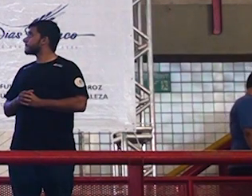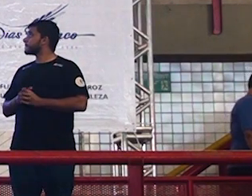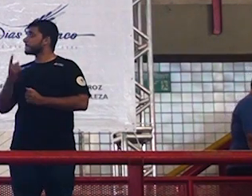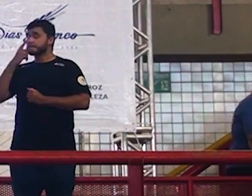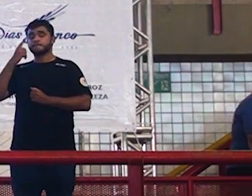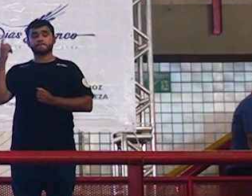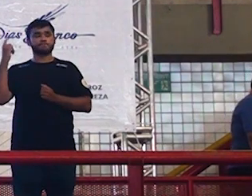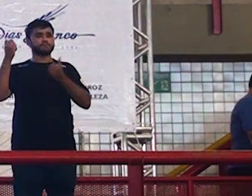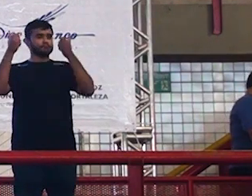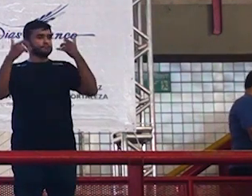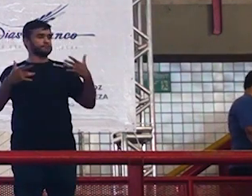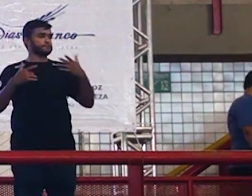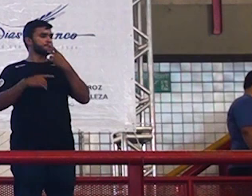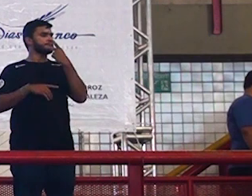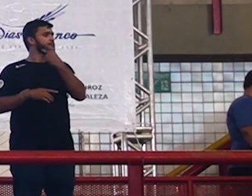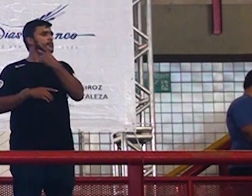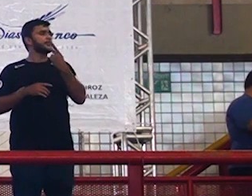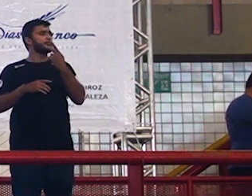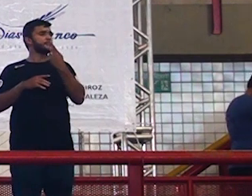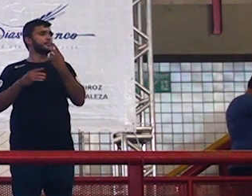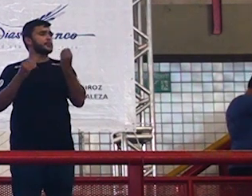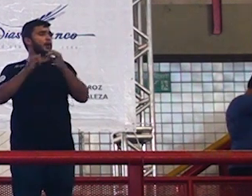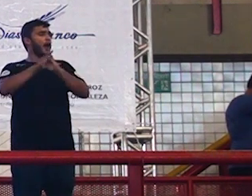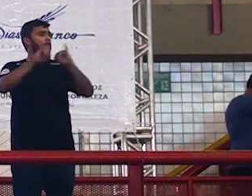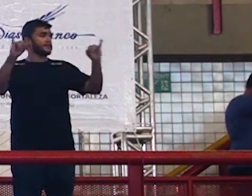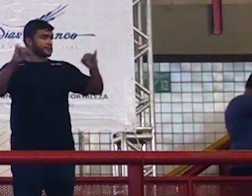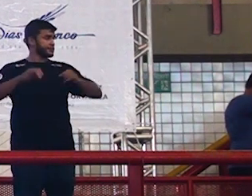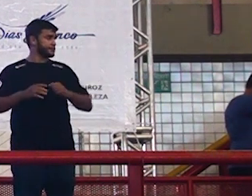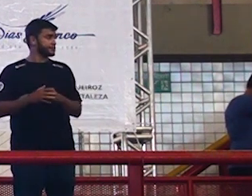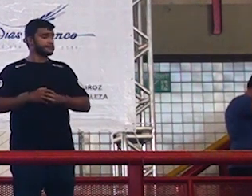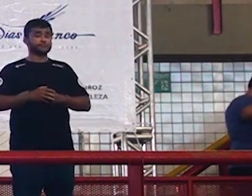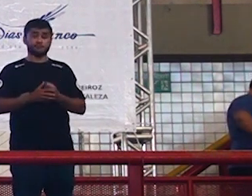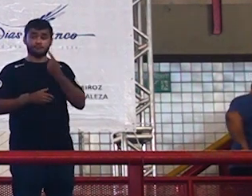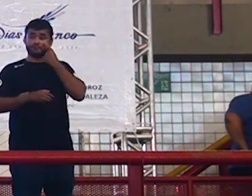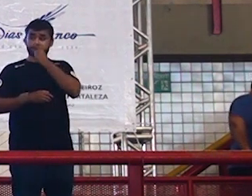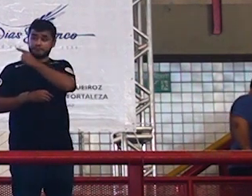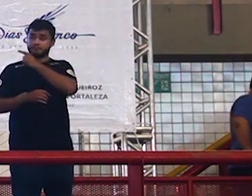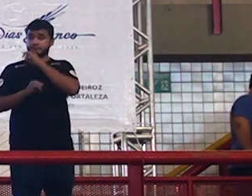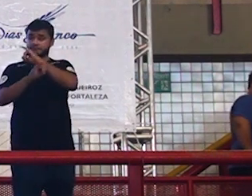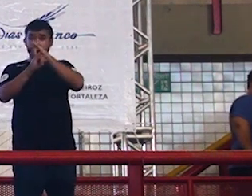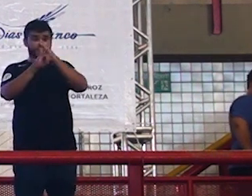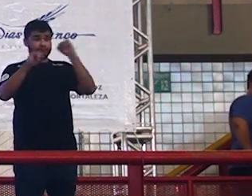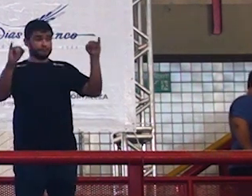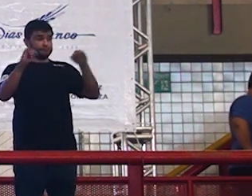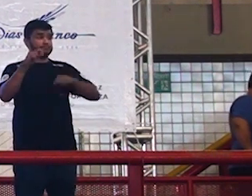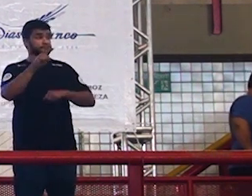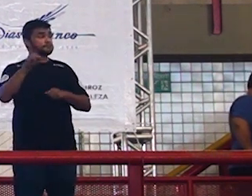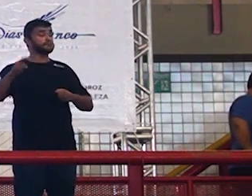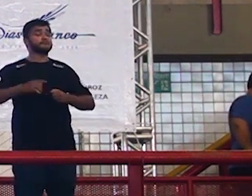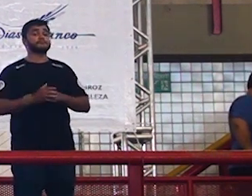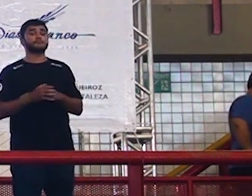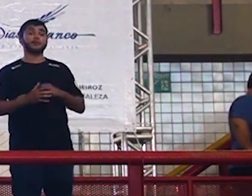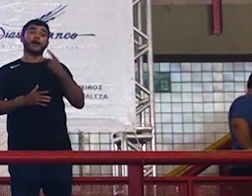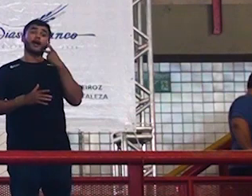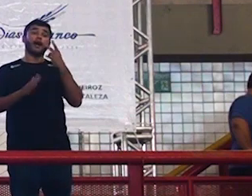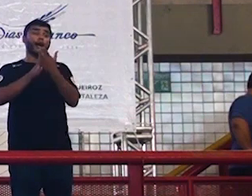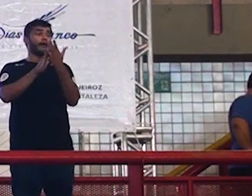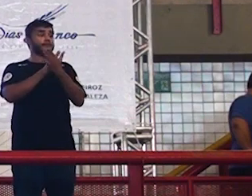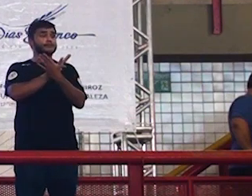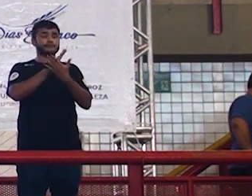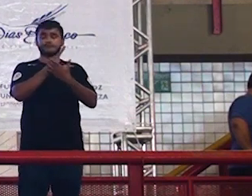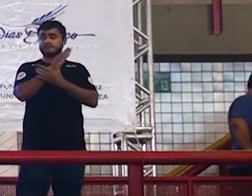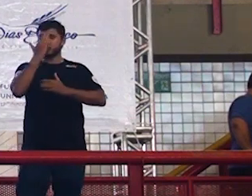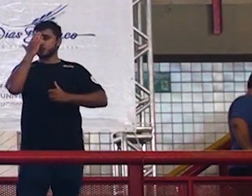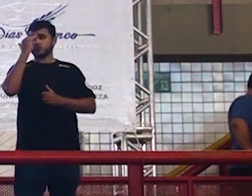Pronto, aí já está legal. Galera, isso é uma informação em primeira mão. Pouca gente está sabendo